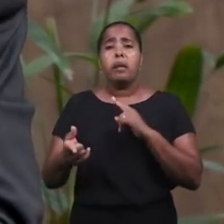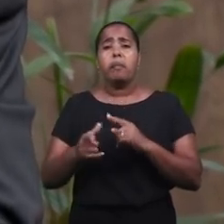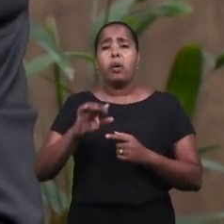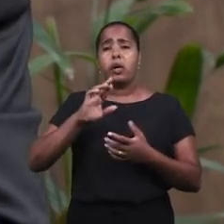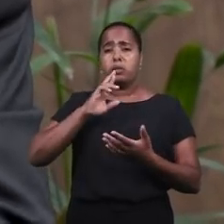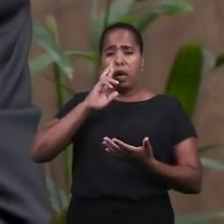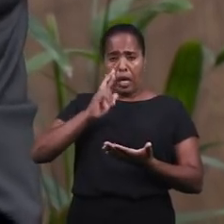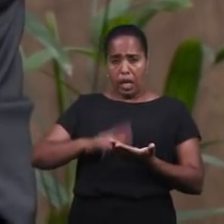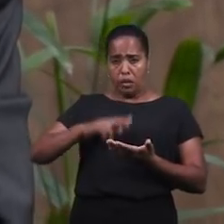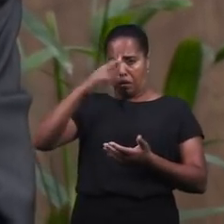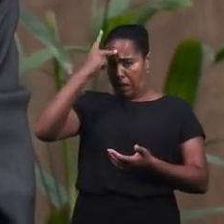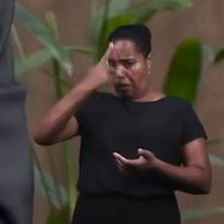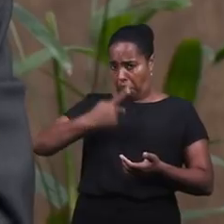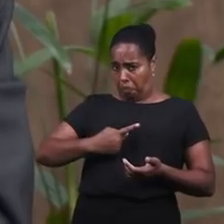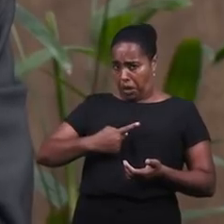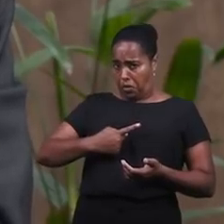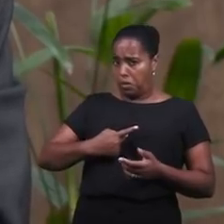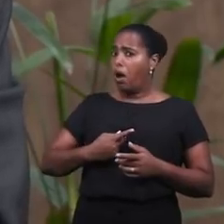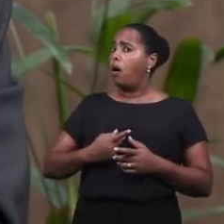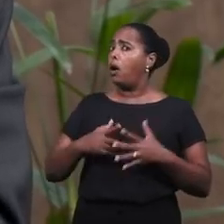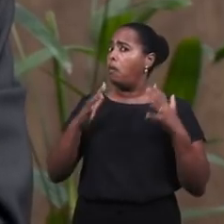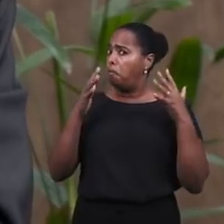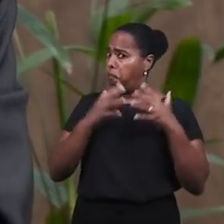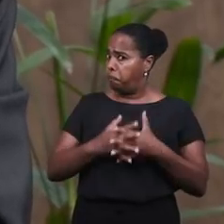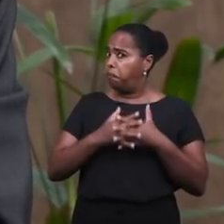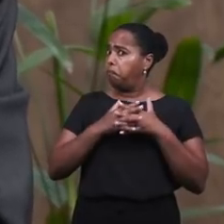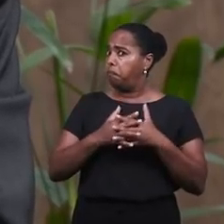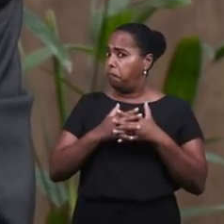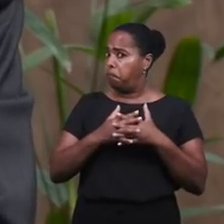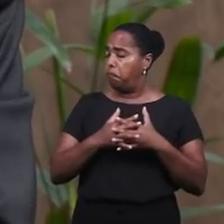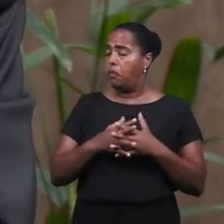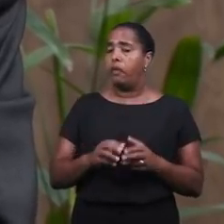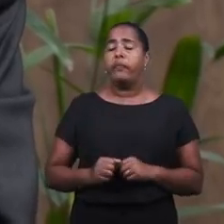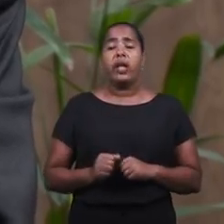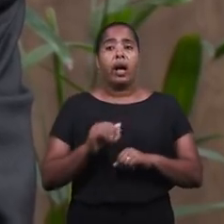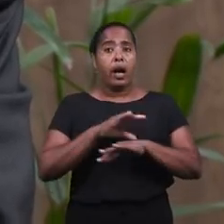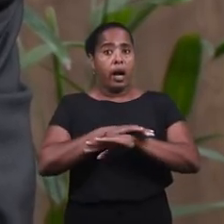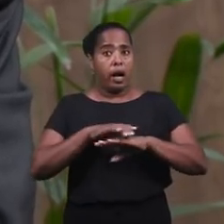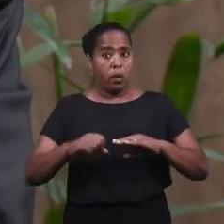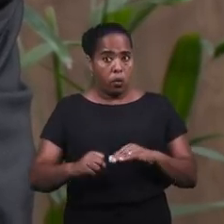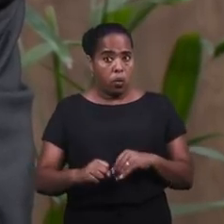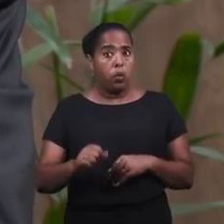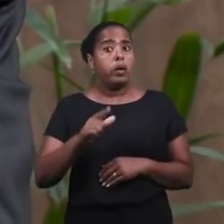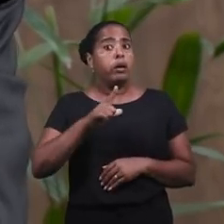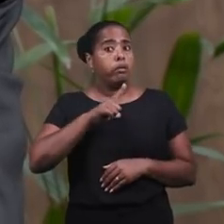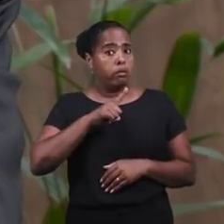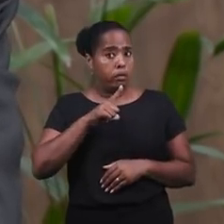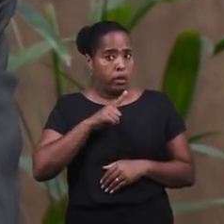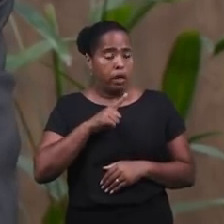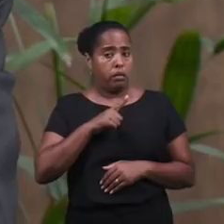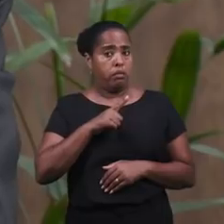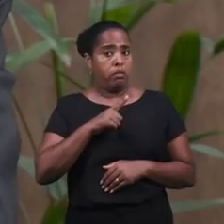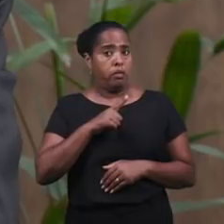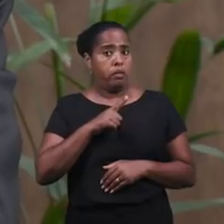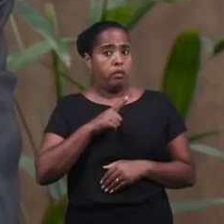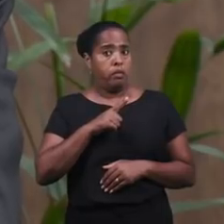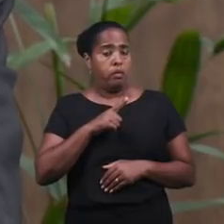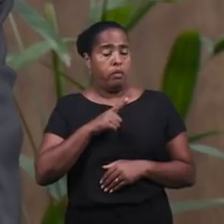para benefícios pessoais, é uma coisa complicada. A cura